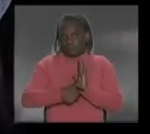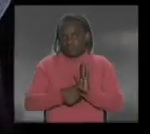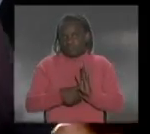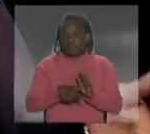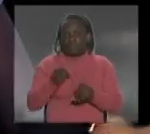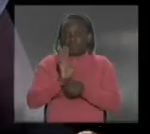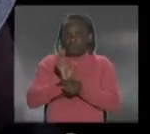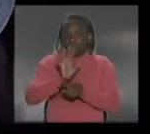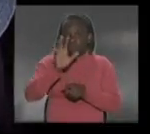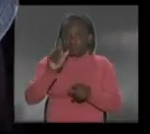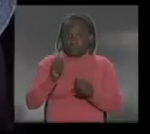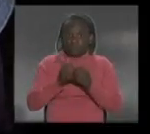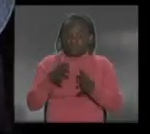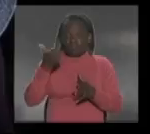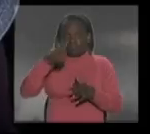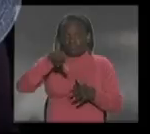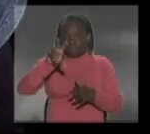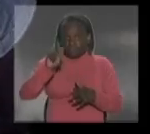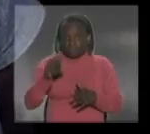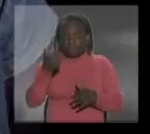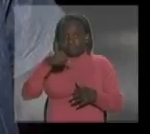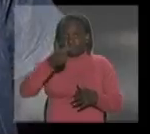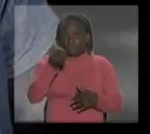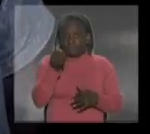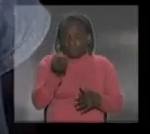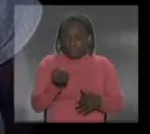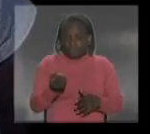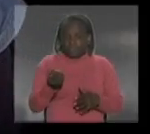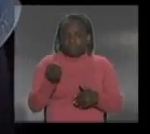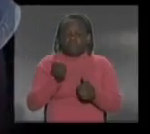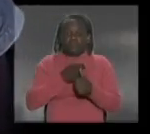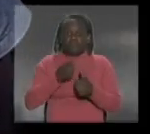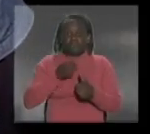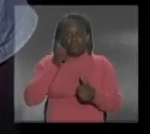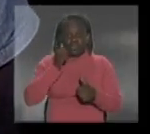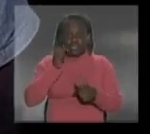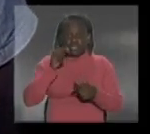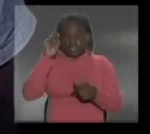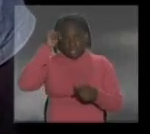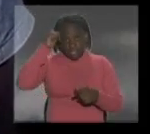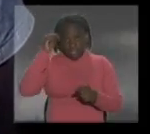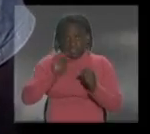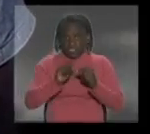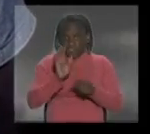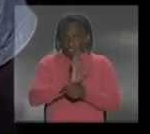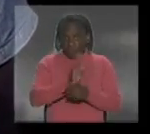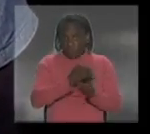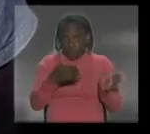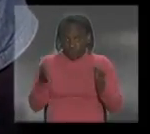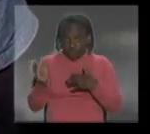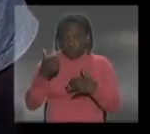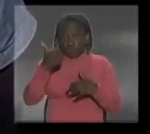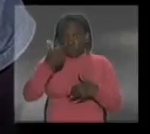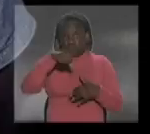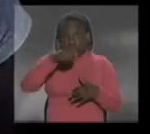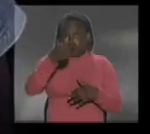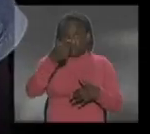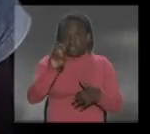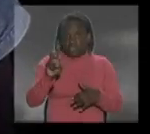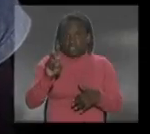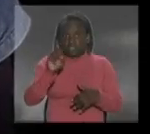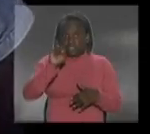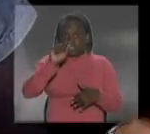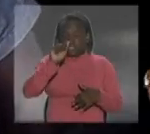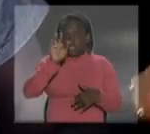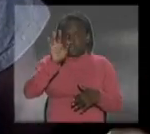ser produzido nos anos 50, 60. Você vai ter a primeira realizadora negra a fazer um filme de longa-metragem em 75, que é a Safi